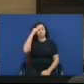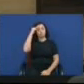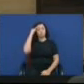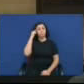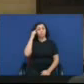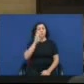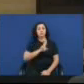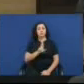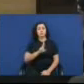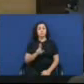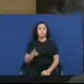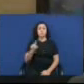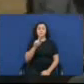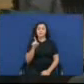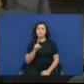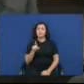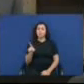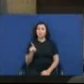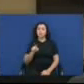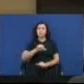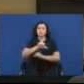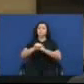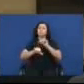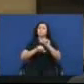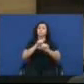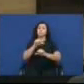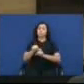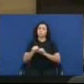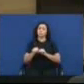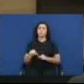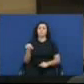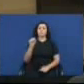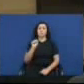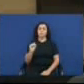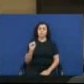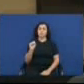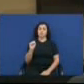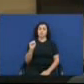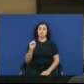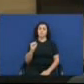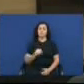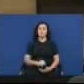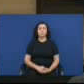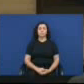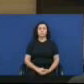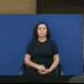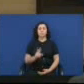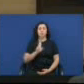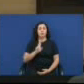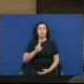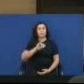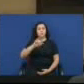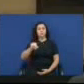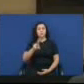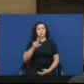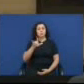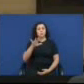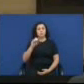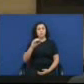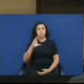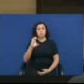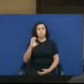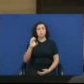está escrito com Z, fazer a correção para a letra S, na grafia do nome do vereador Júlio